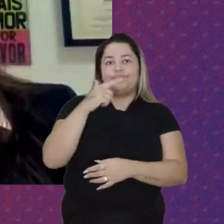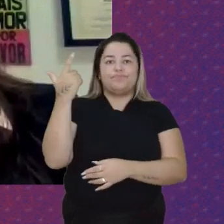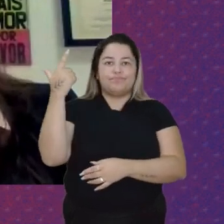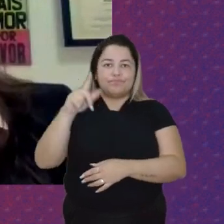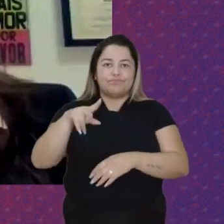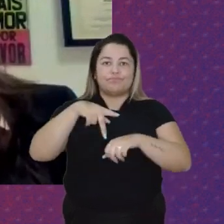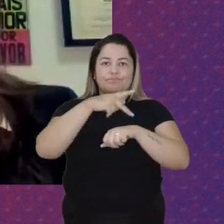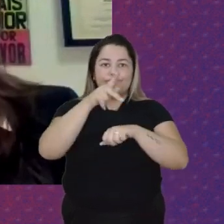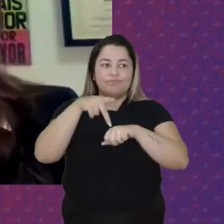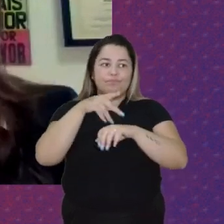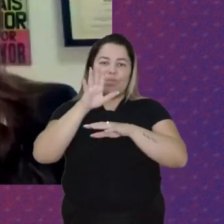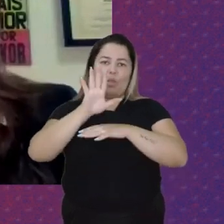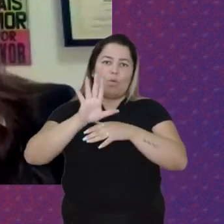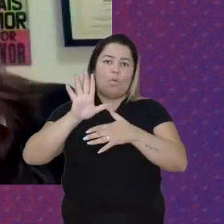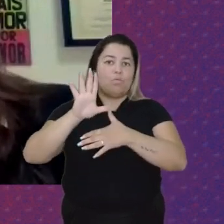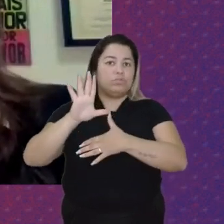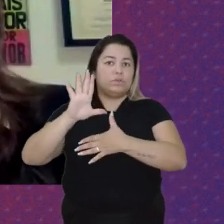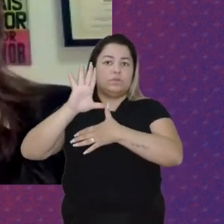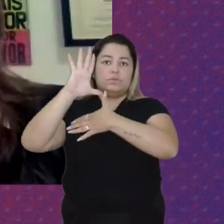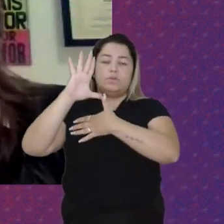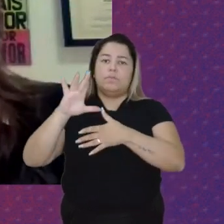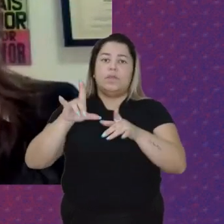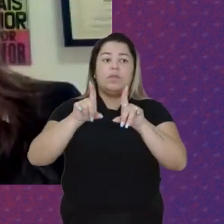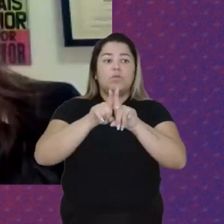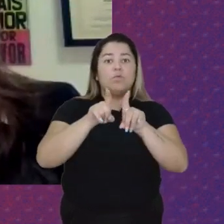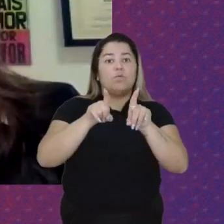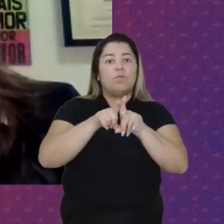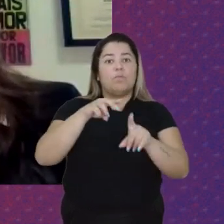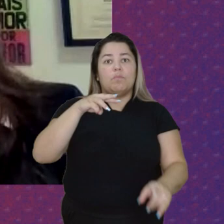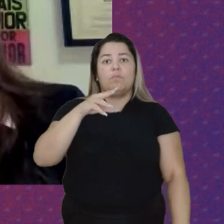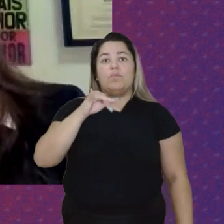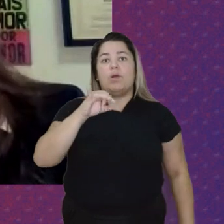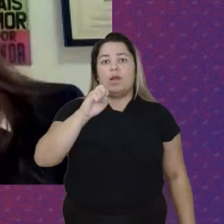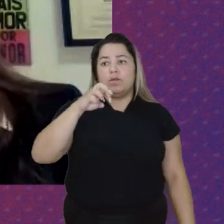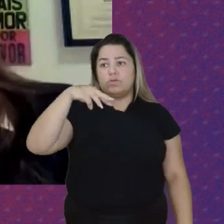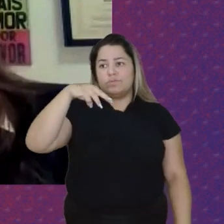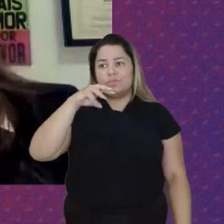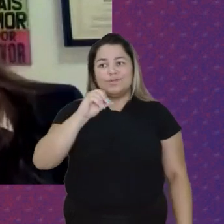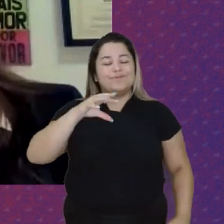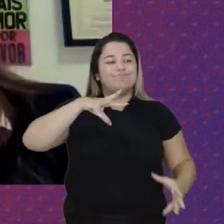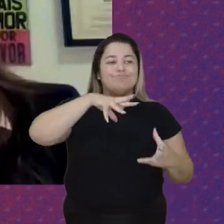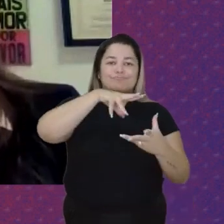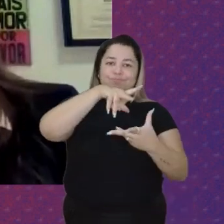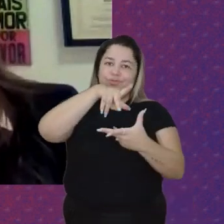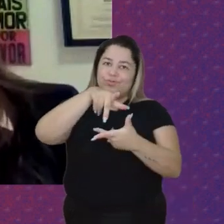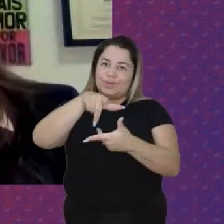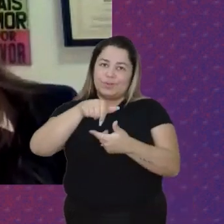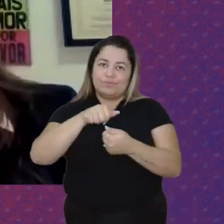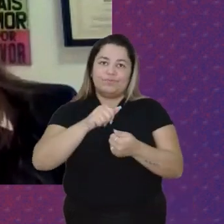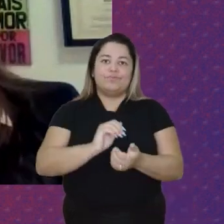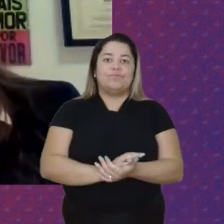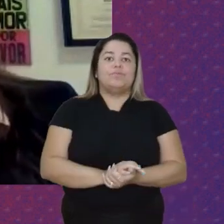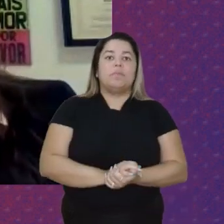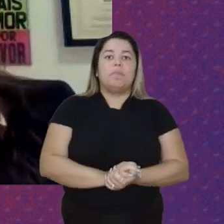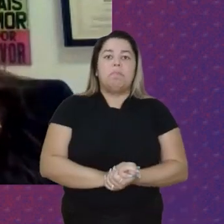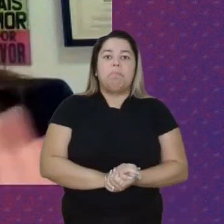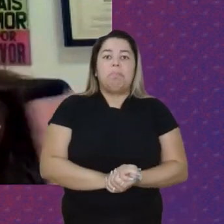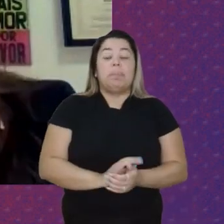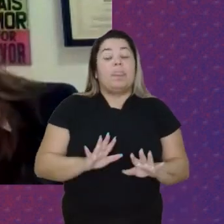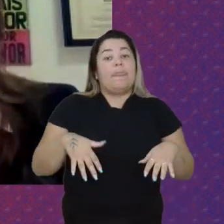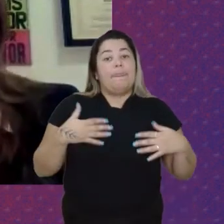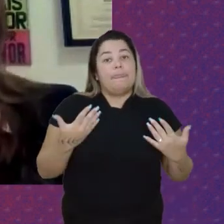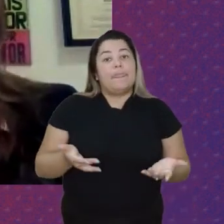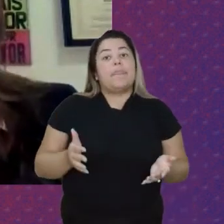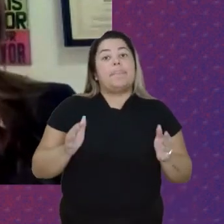do Ocidente. Infelizmente, né, o machismo, ele é mundial, né, é uma questão internacional. Mas, enfim, então,